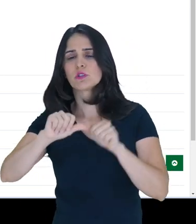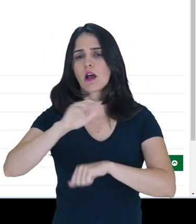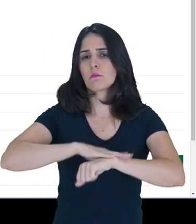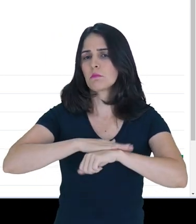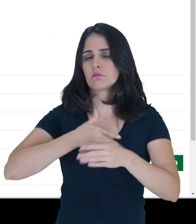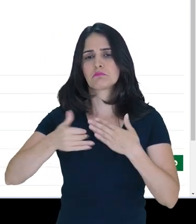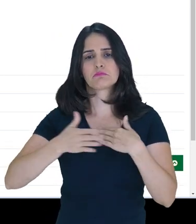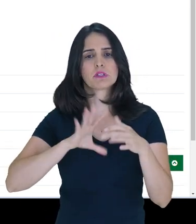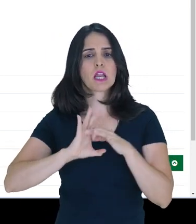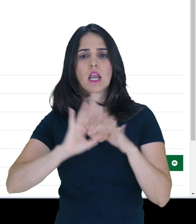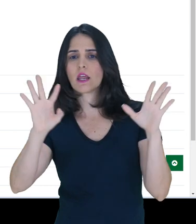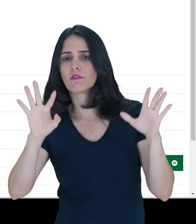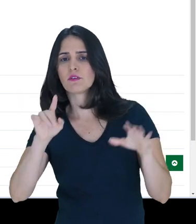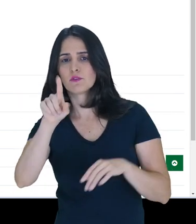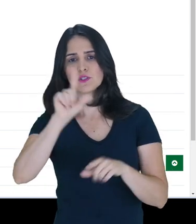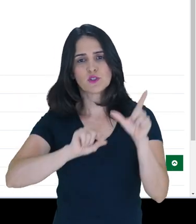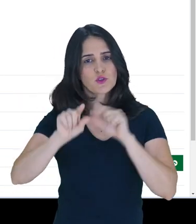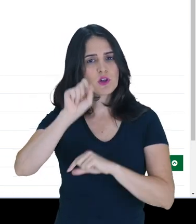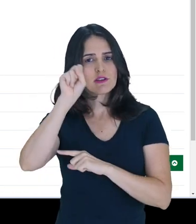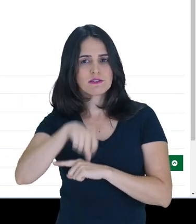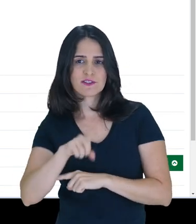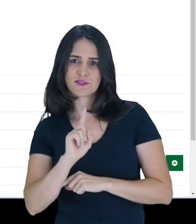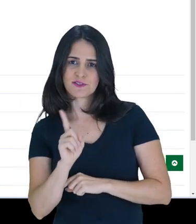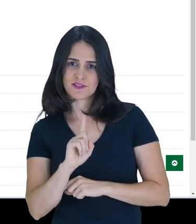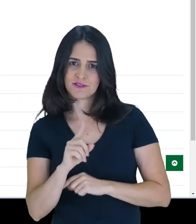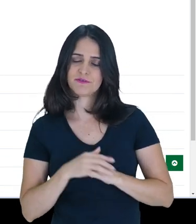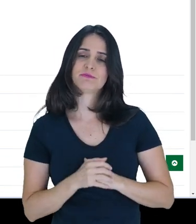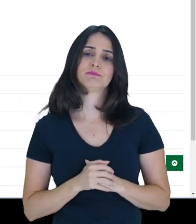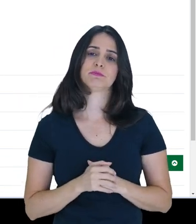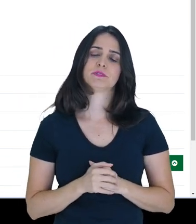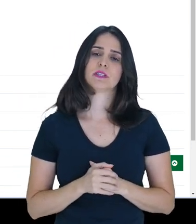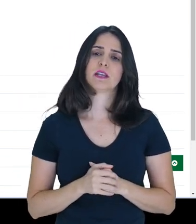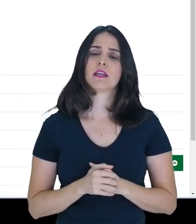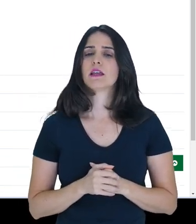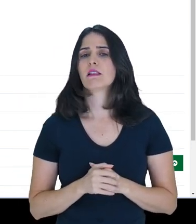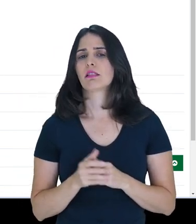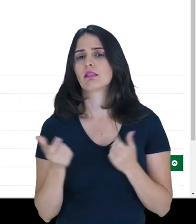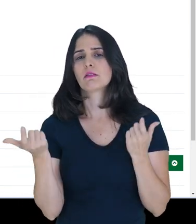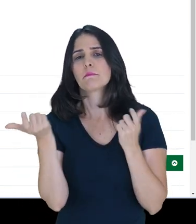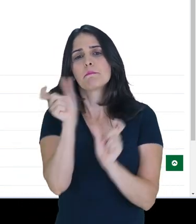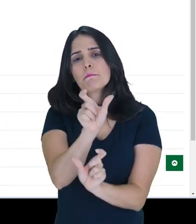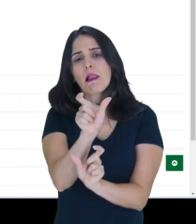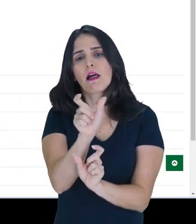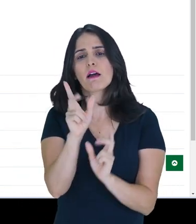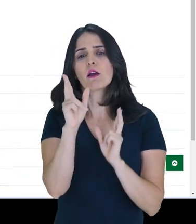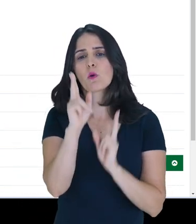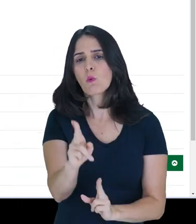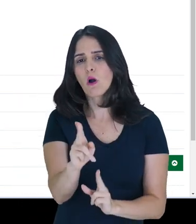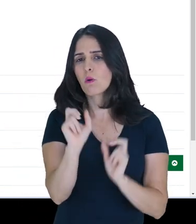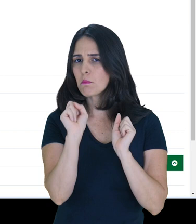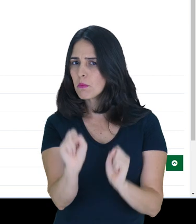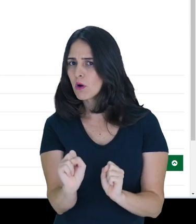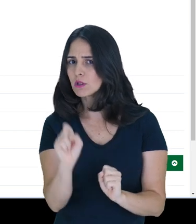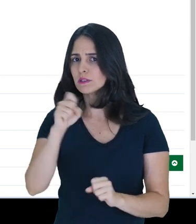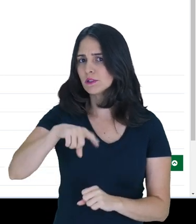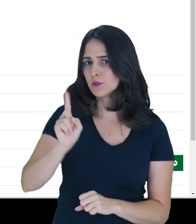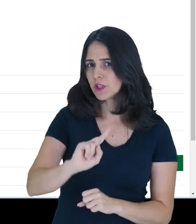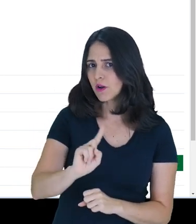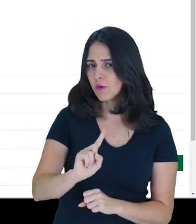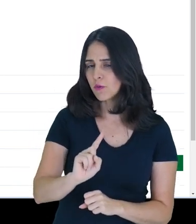então aqui você pode optar sim ou não permitir itens duplicados então duas entradas com o mesmo nome